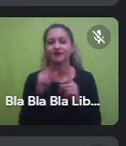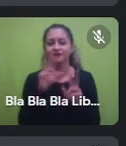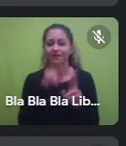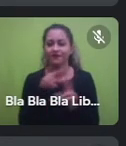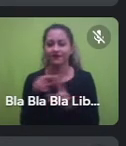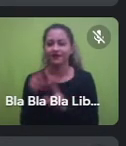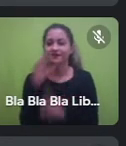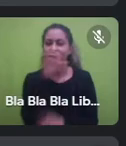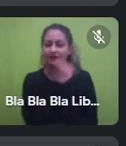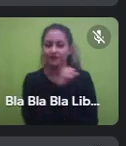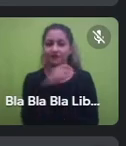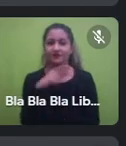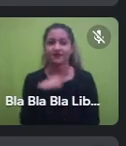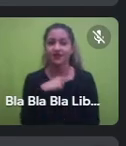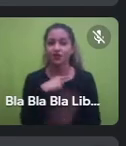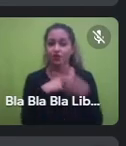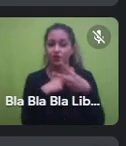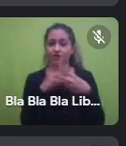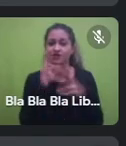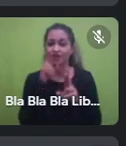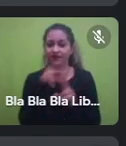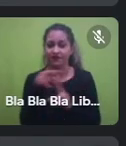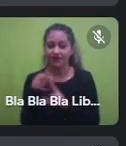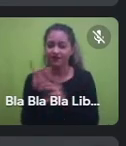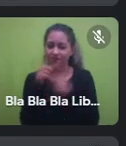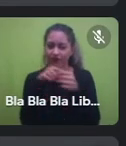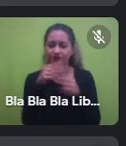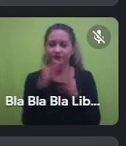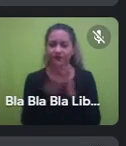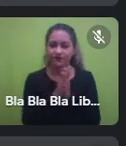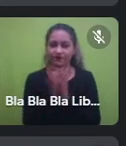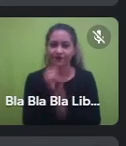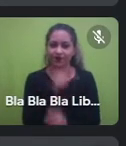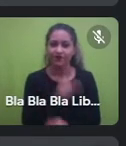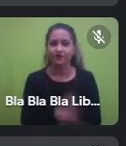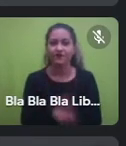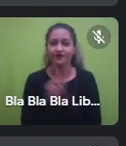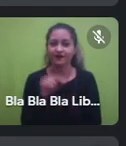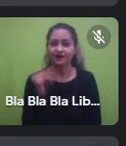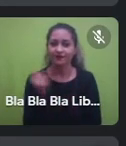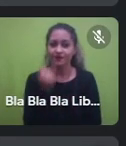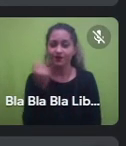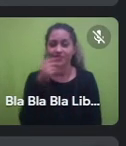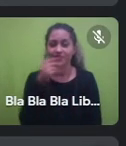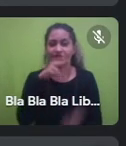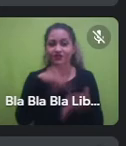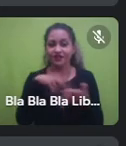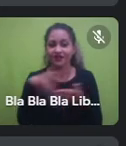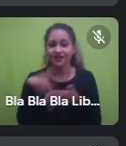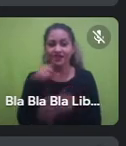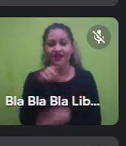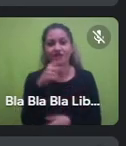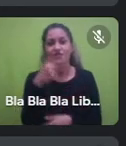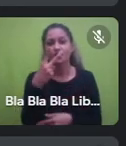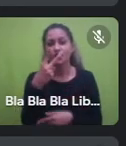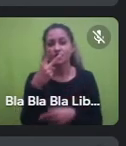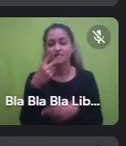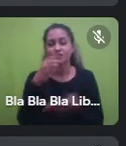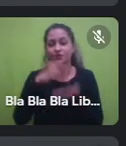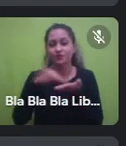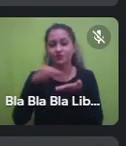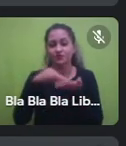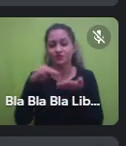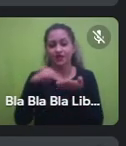rapidinho, tem aqui 2 referências, vamos falar rapidamente, que é importante a gente ler. Essas 2 do Ministério do Meio